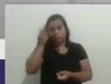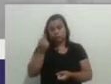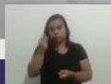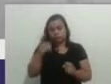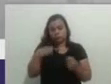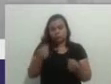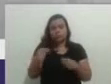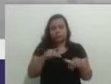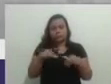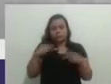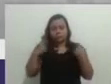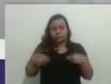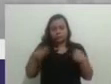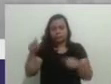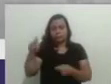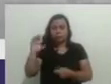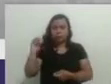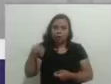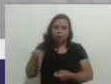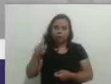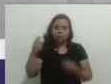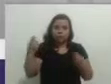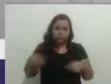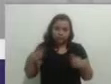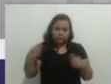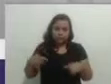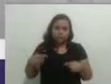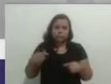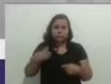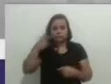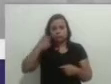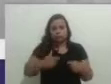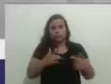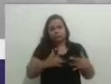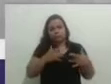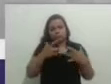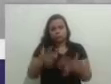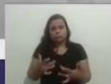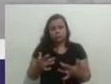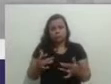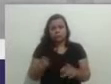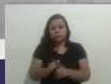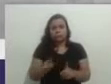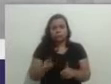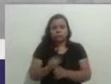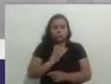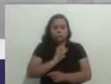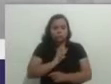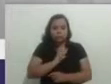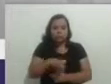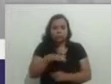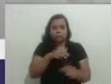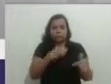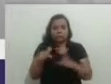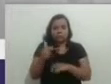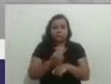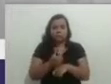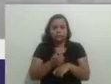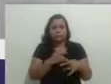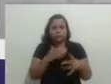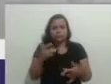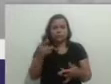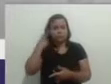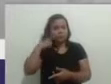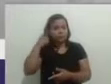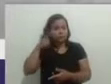a ONG precisa muito e assim eu sendo uma voluntária e amando voluntariado claro que fui lá trabalhar nos três dias